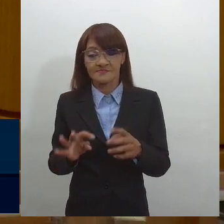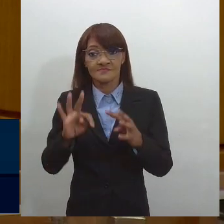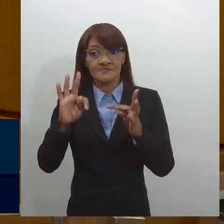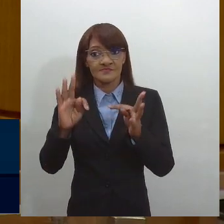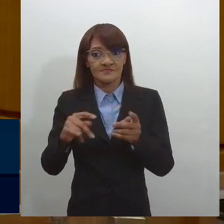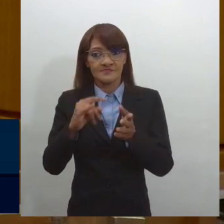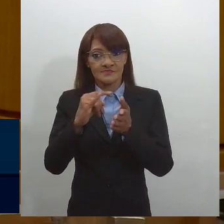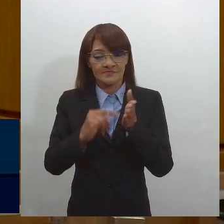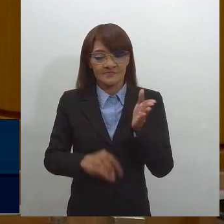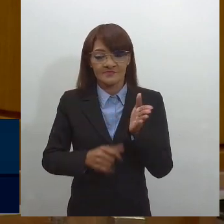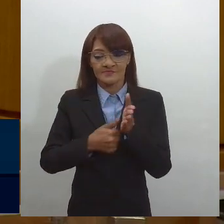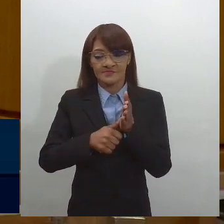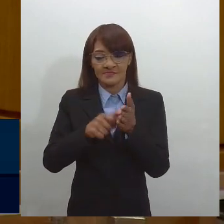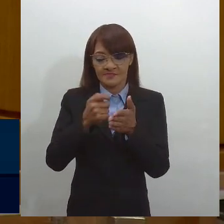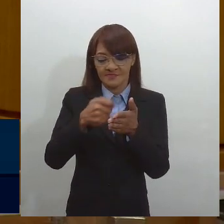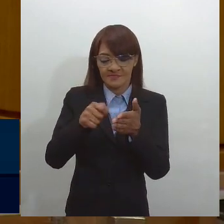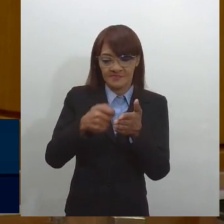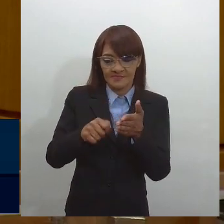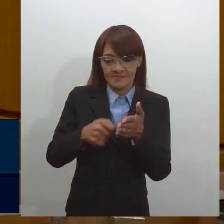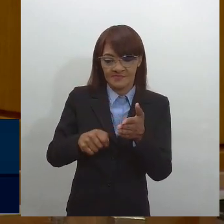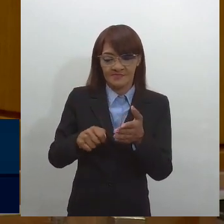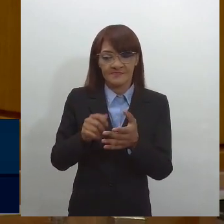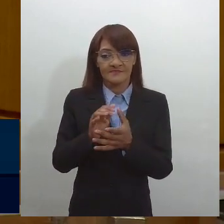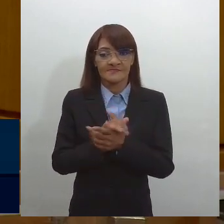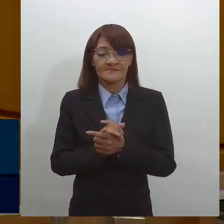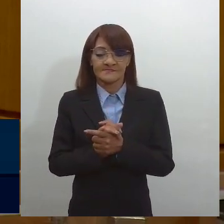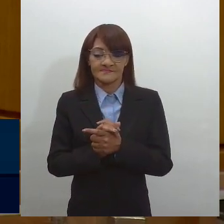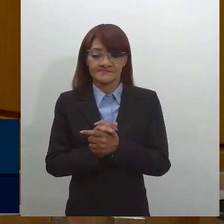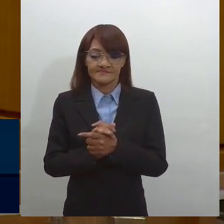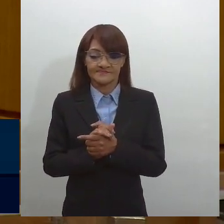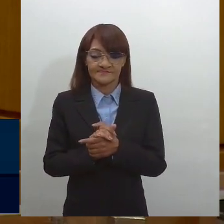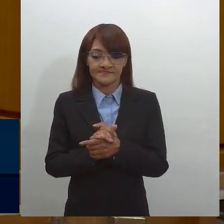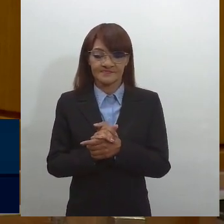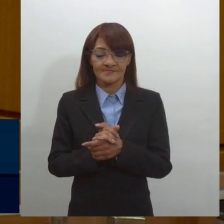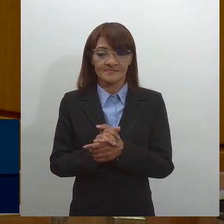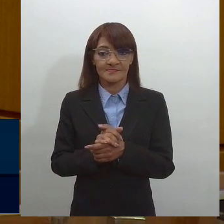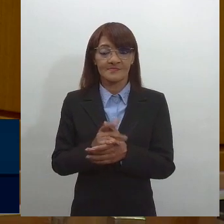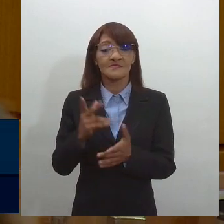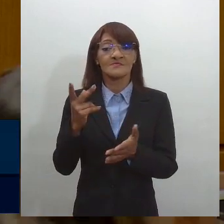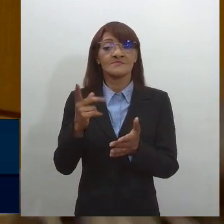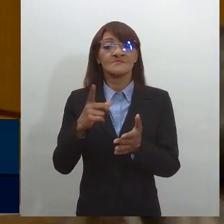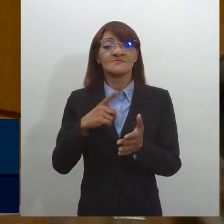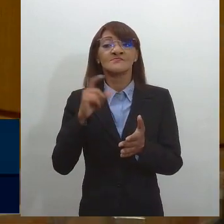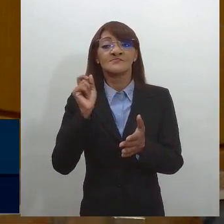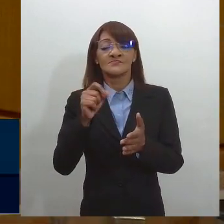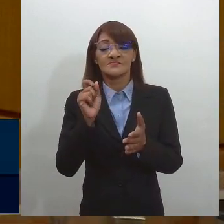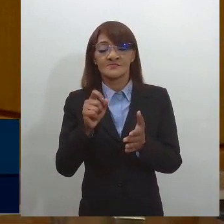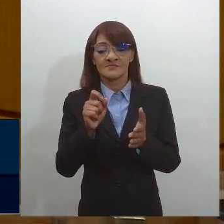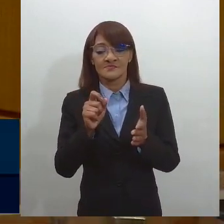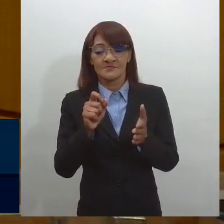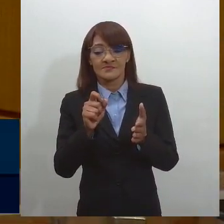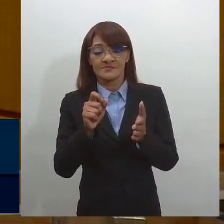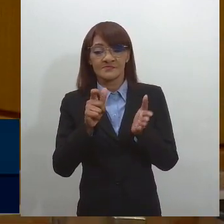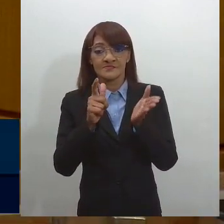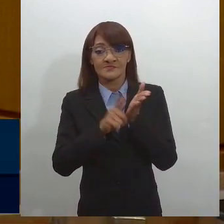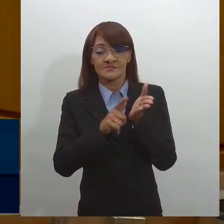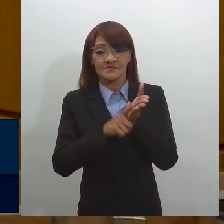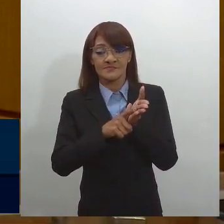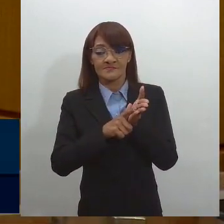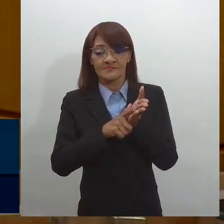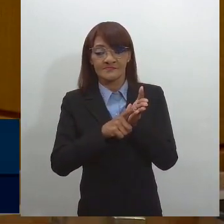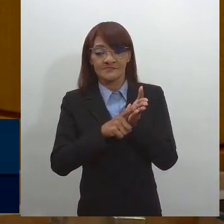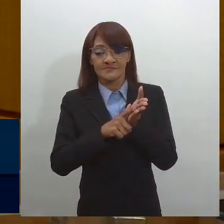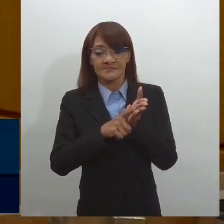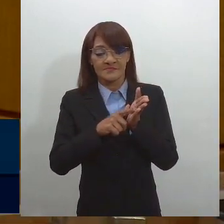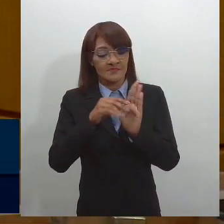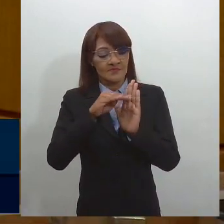aqui. E adivinha o que é que tem lá no primeiro item de discussão do governo Lorival